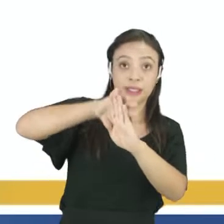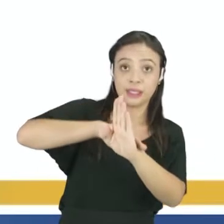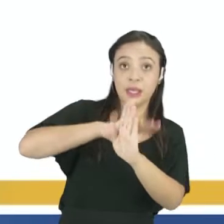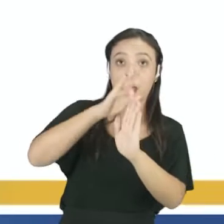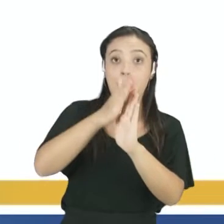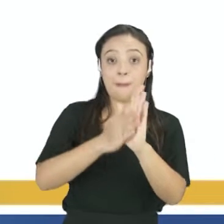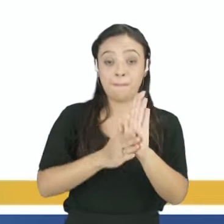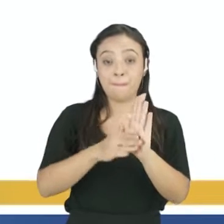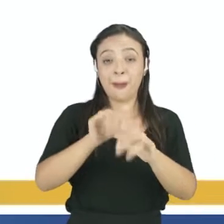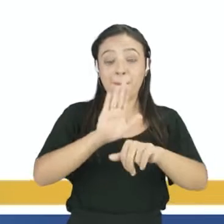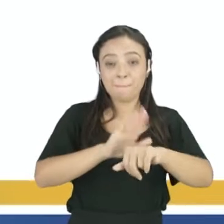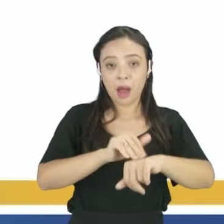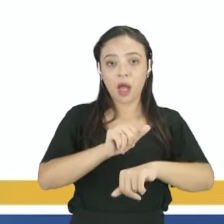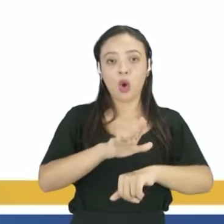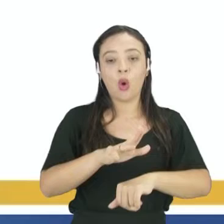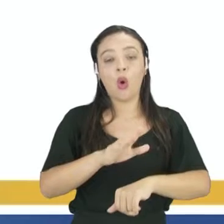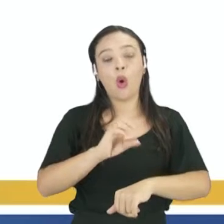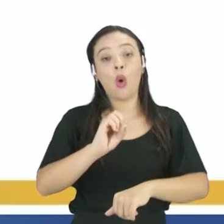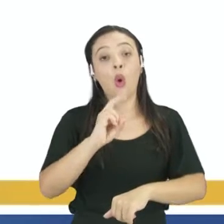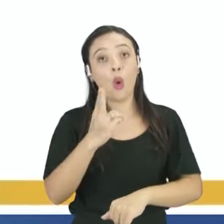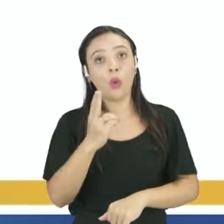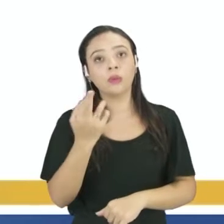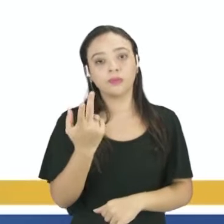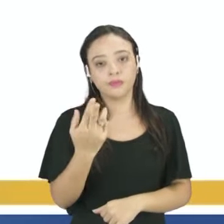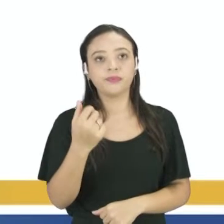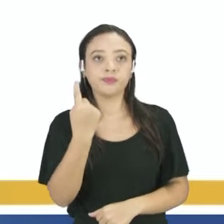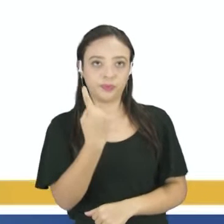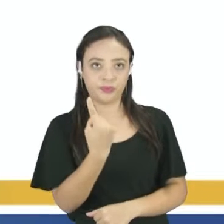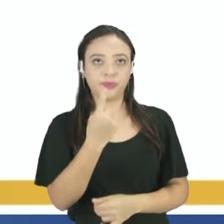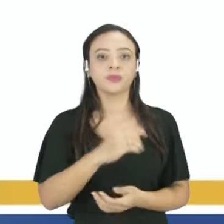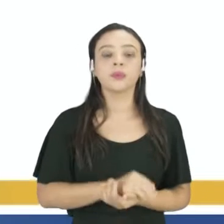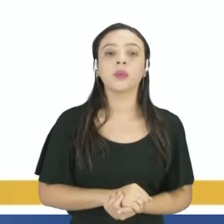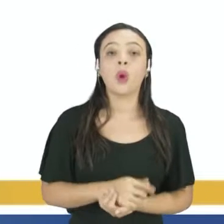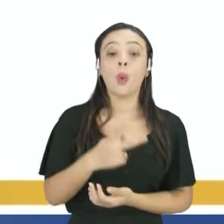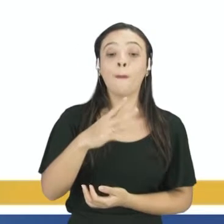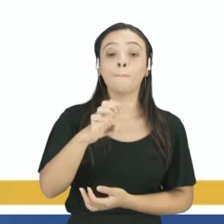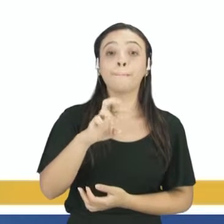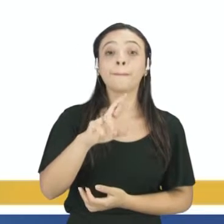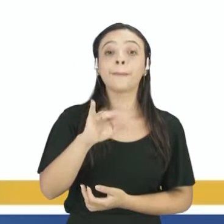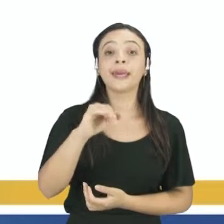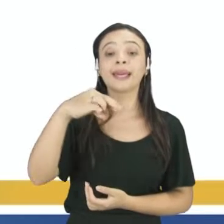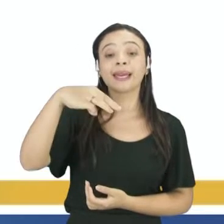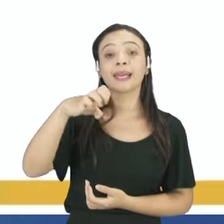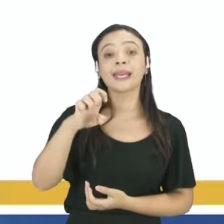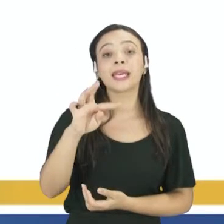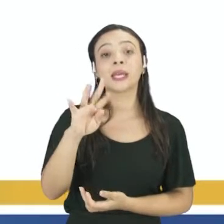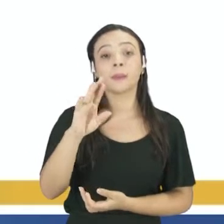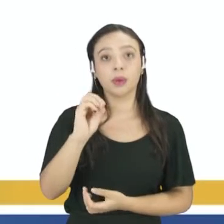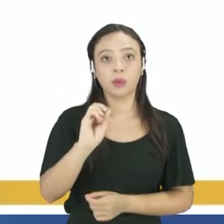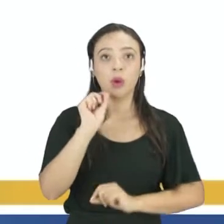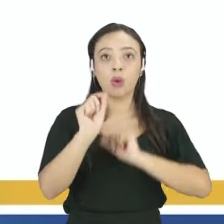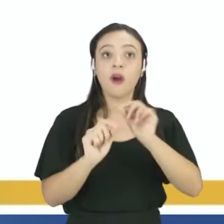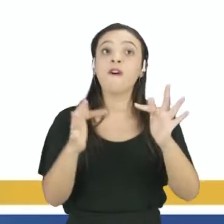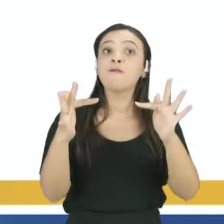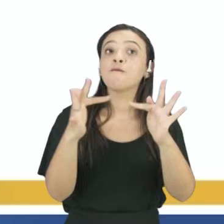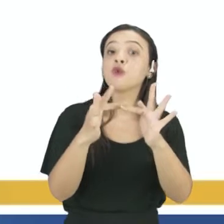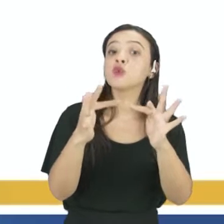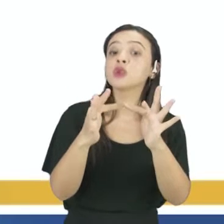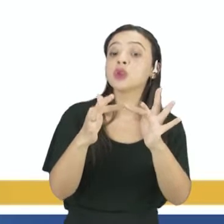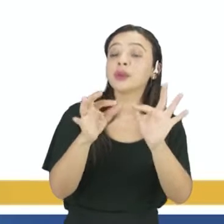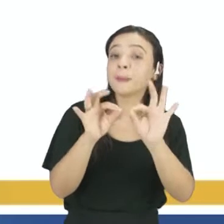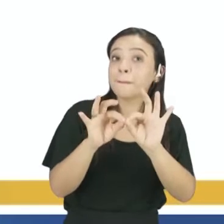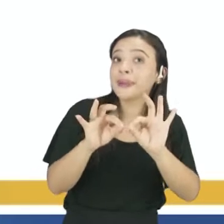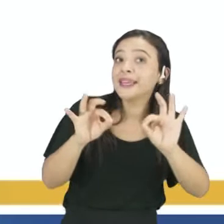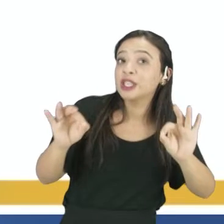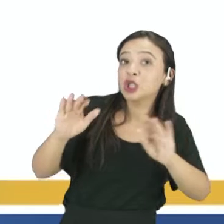maior ou igual a 1. O perímetro desse quadrado é a função da medida do